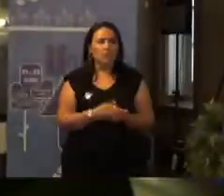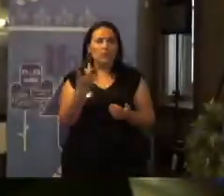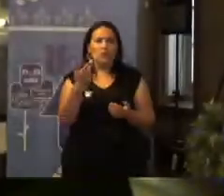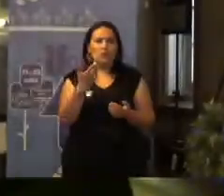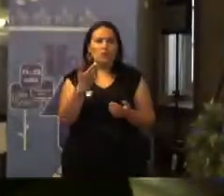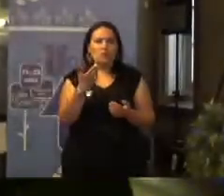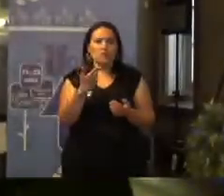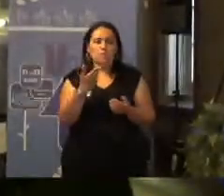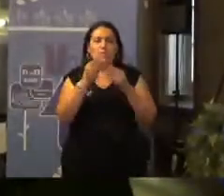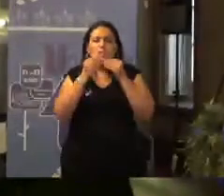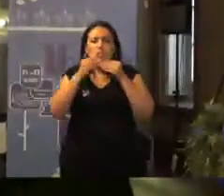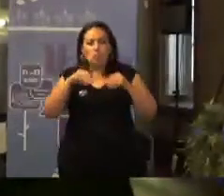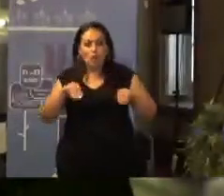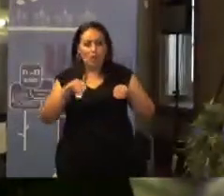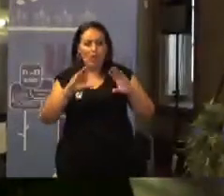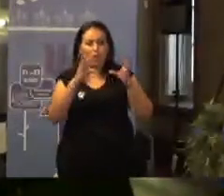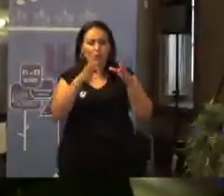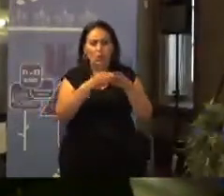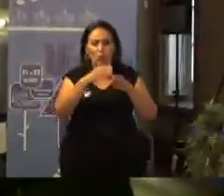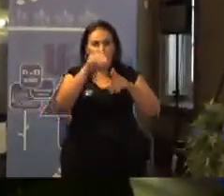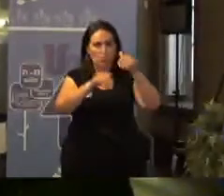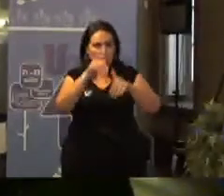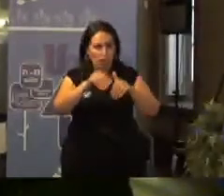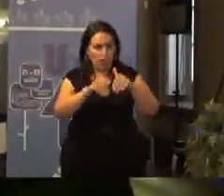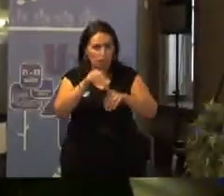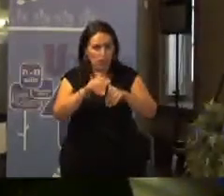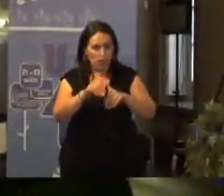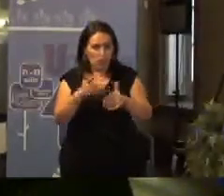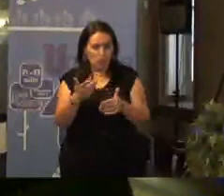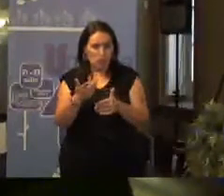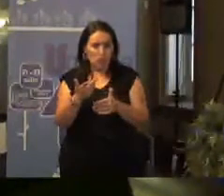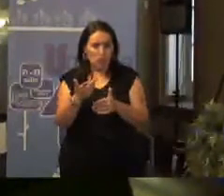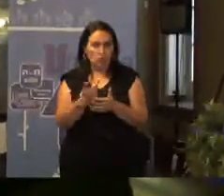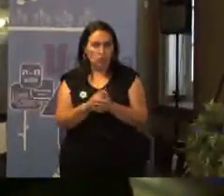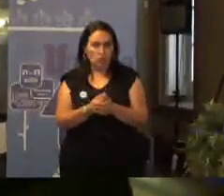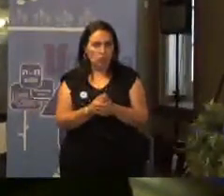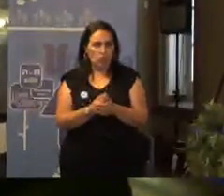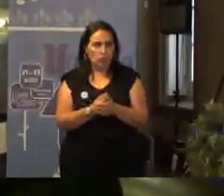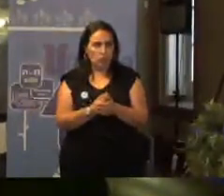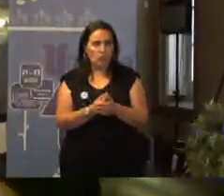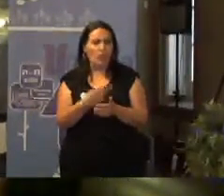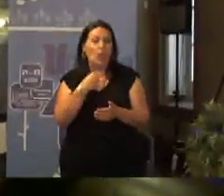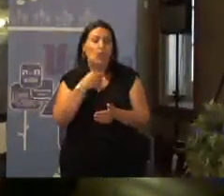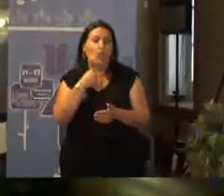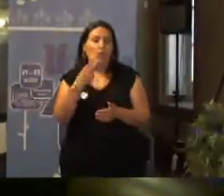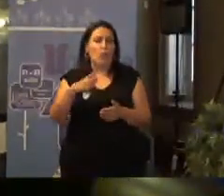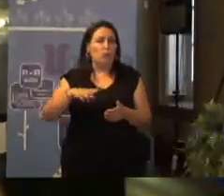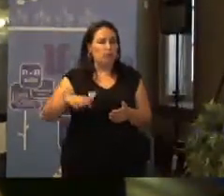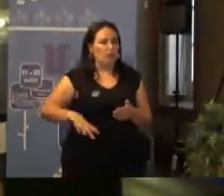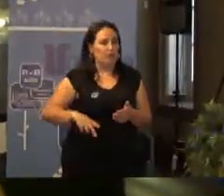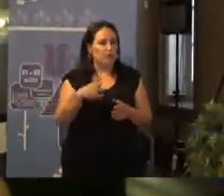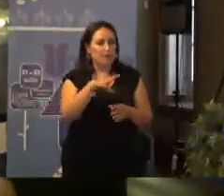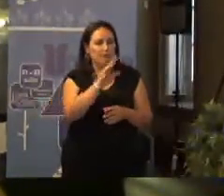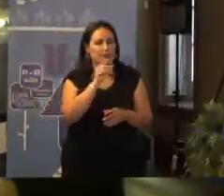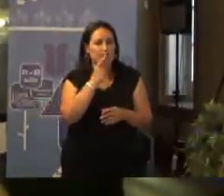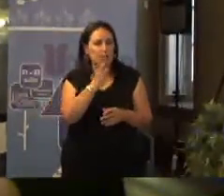e historicamente não havia as democracias liberais como nós temos hoje, mas porque se